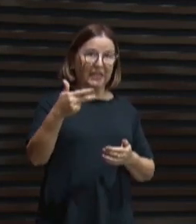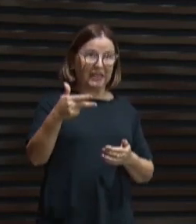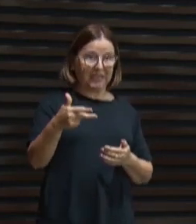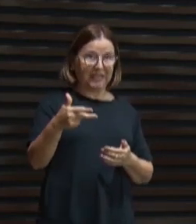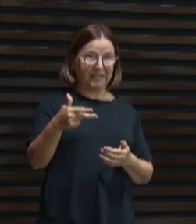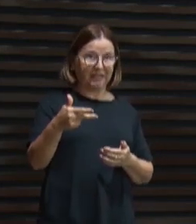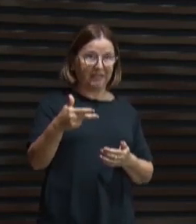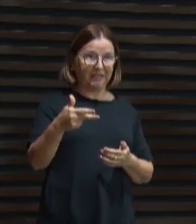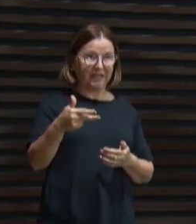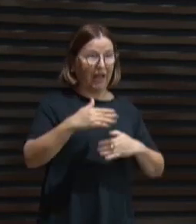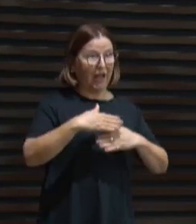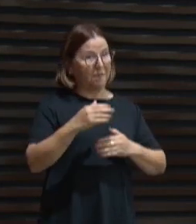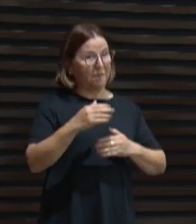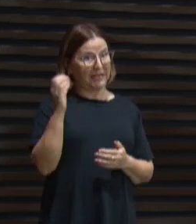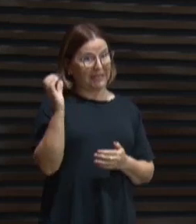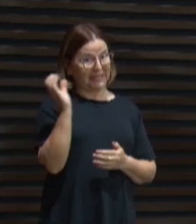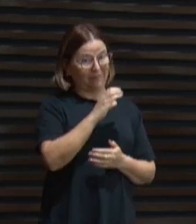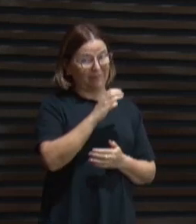aumentou.